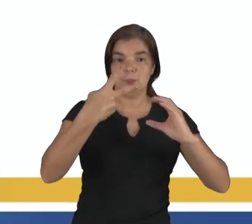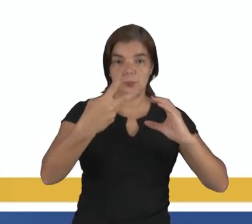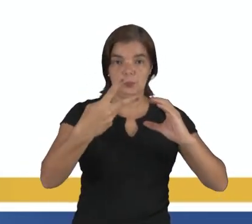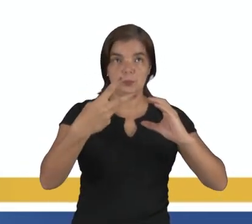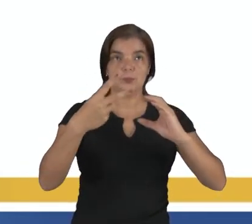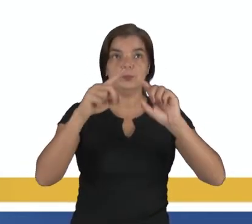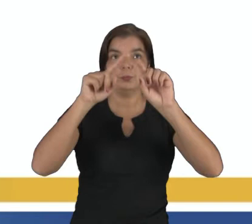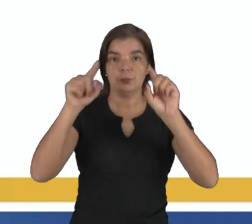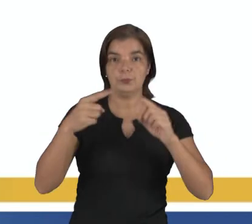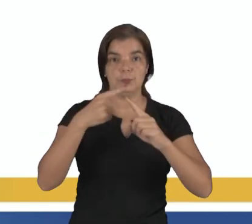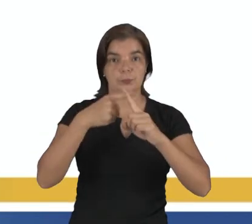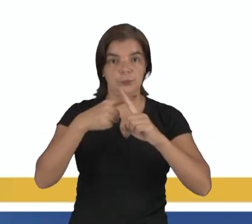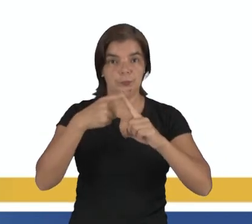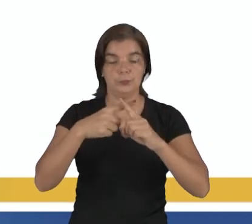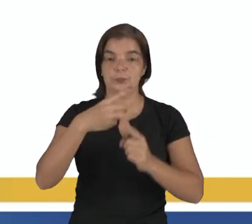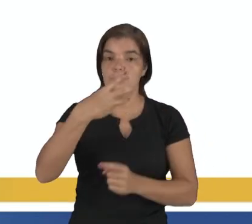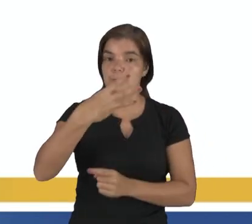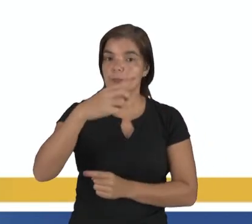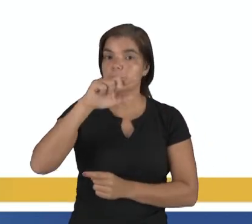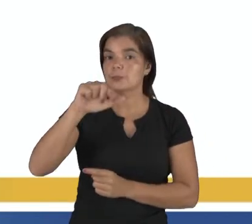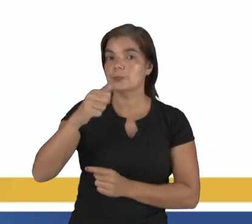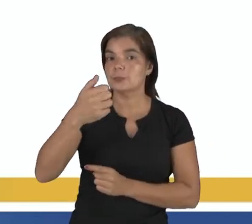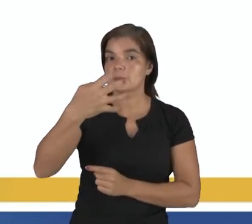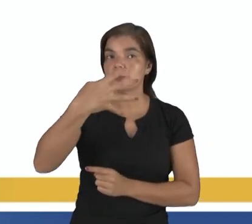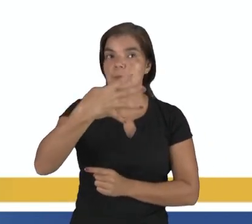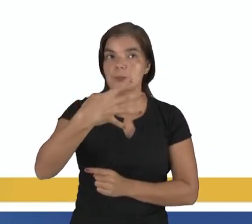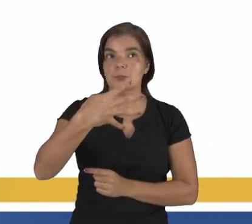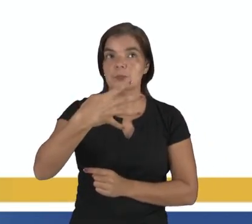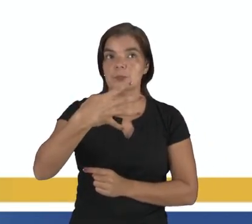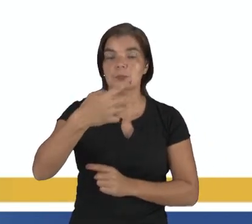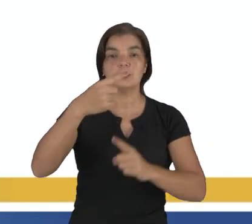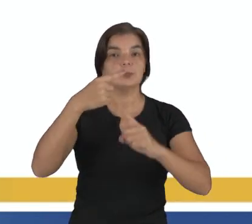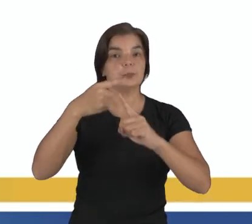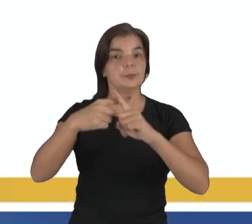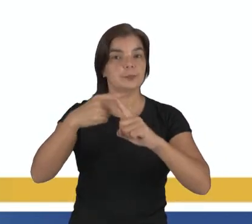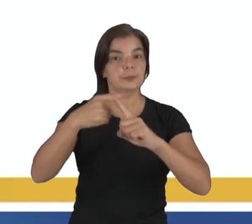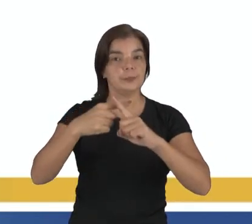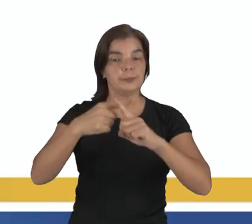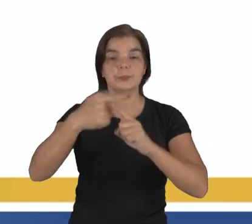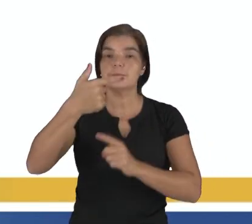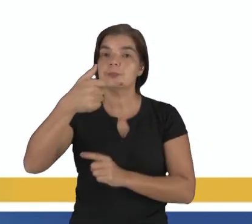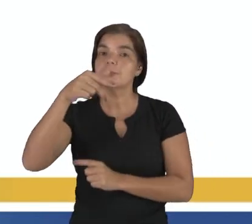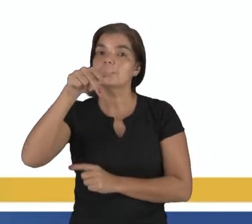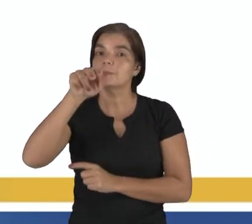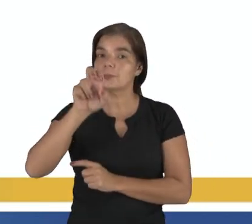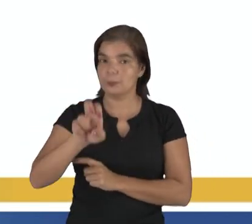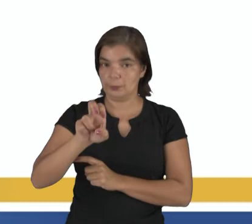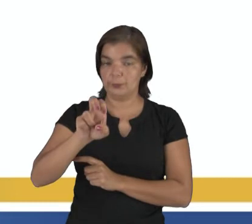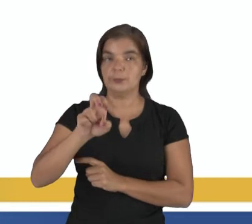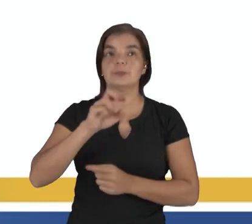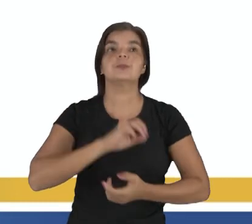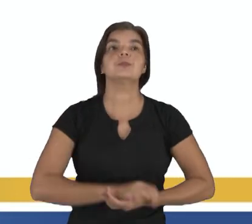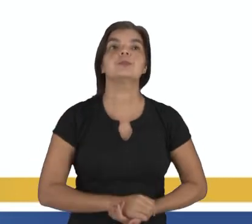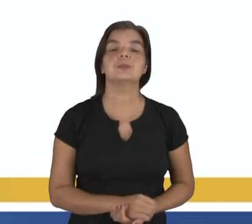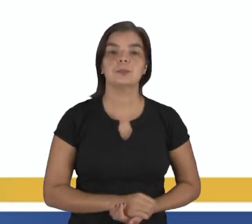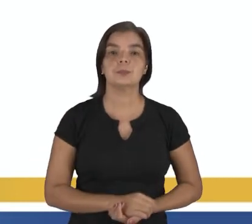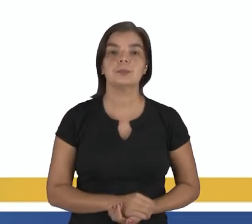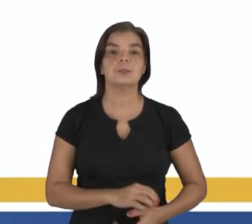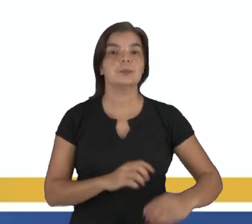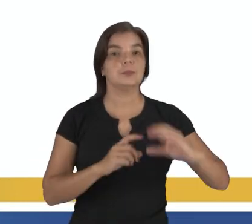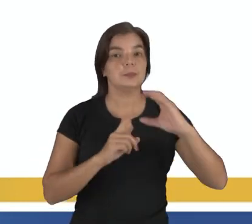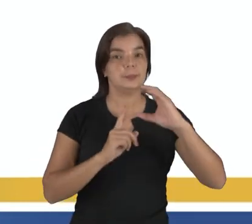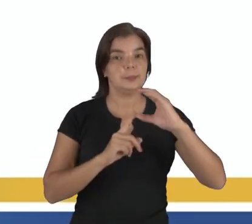2 vezes o valor do π, que nós vimos atrás, 3,14, vezes o raio, que é 25.